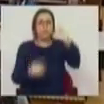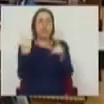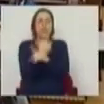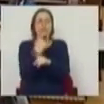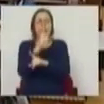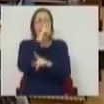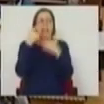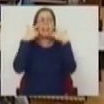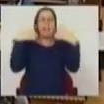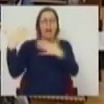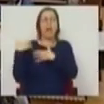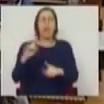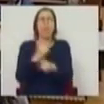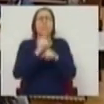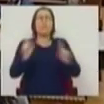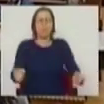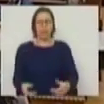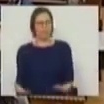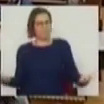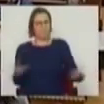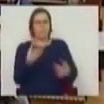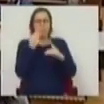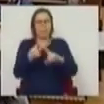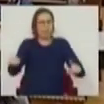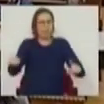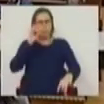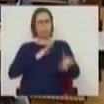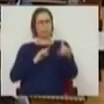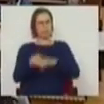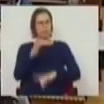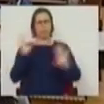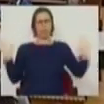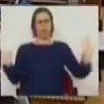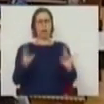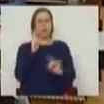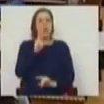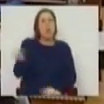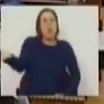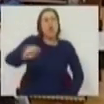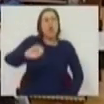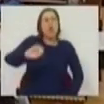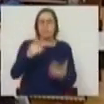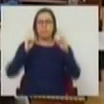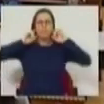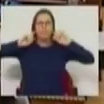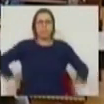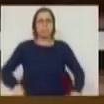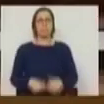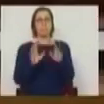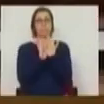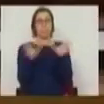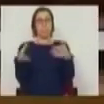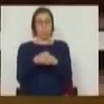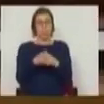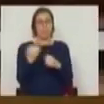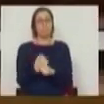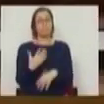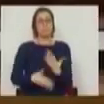seus responsáveis? E é leviante, Srs. Deputados, porque não olharam a meios. A Comissão esteve